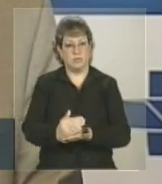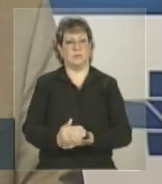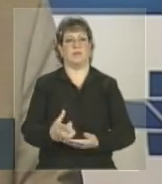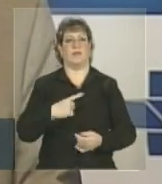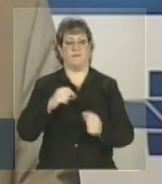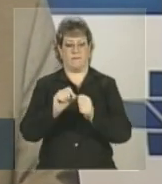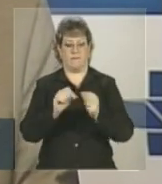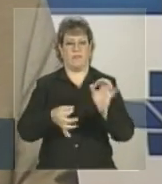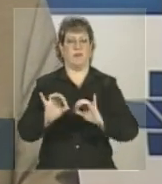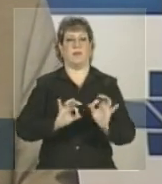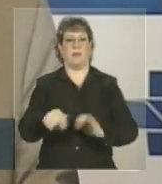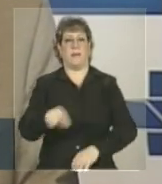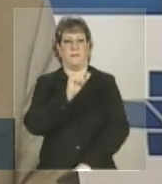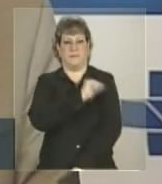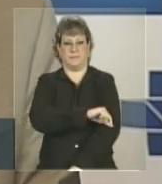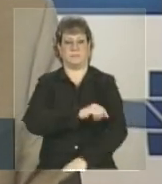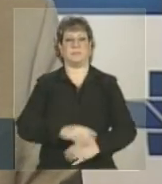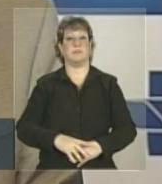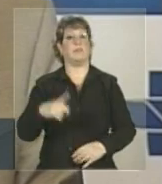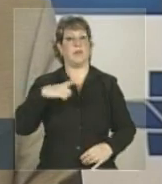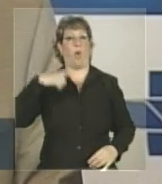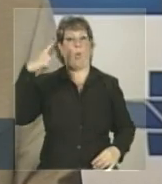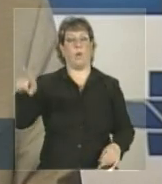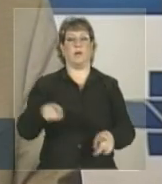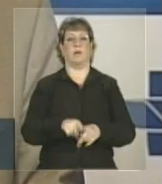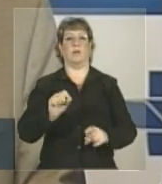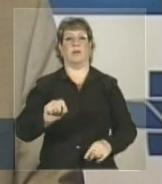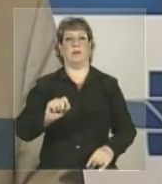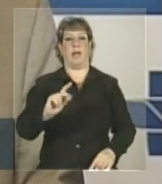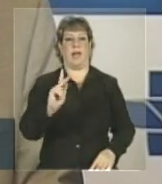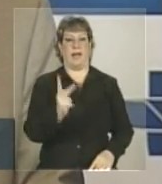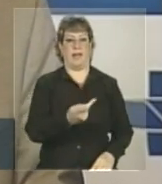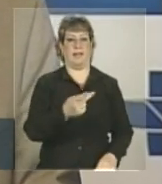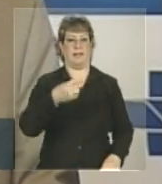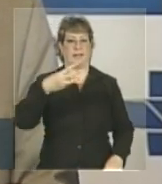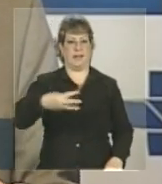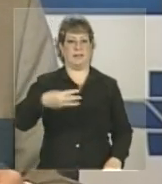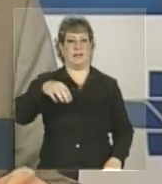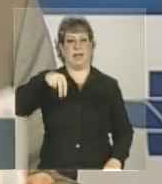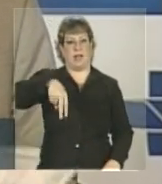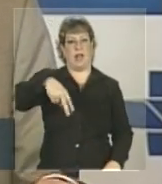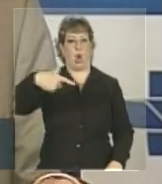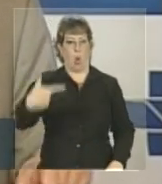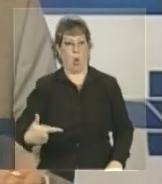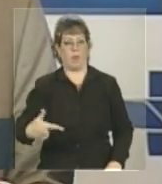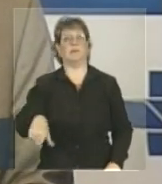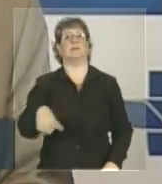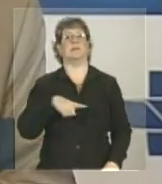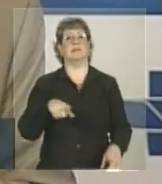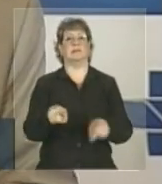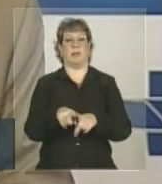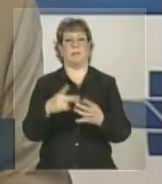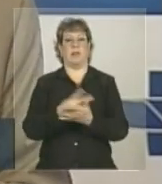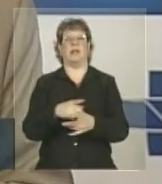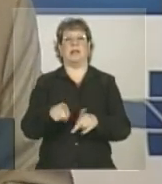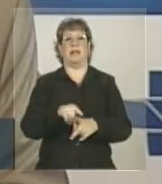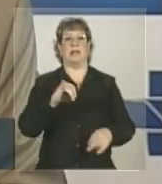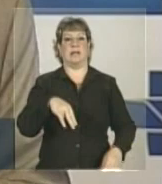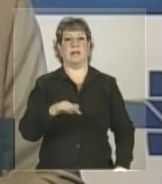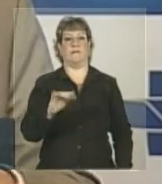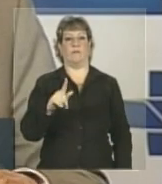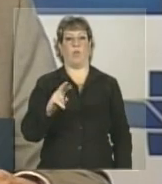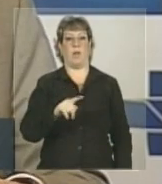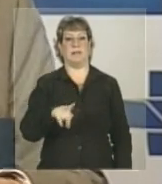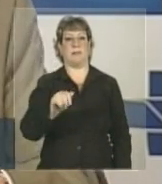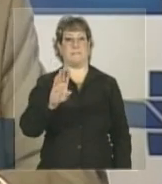vacina. Né? Tem mais um outro vírus A, que é o H3N2, que é muito frequente também, e um da influenza B. Pode